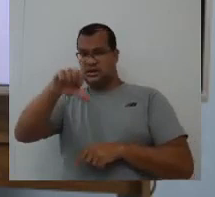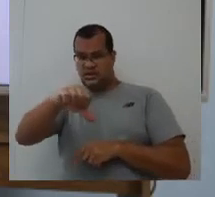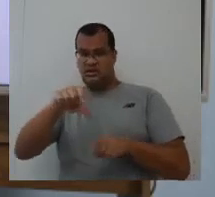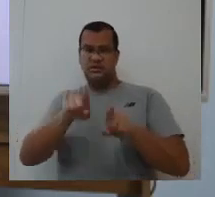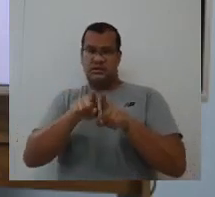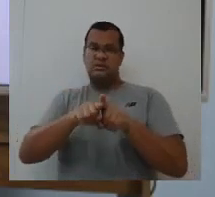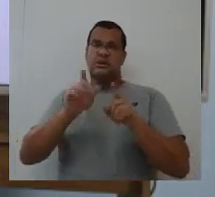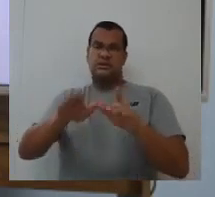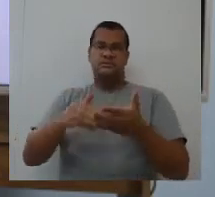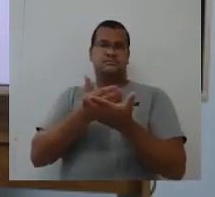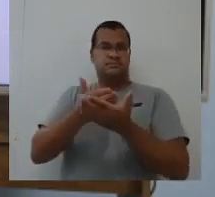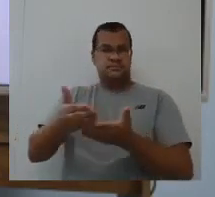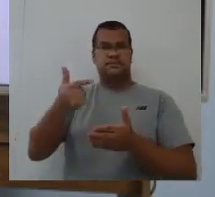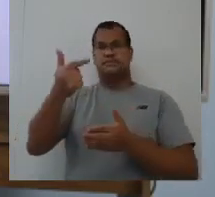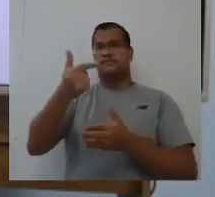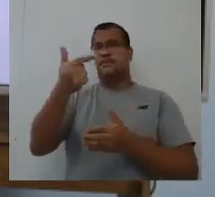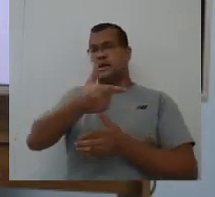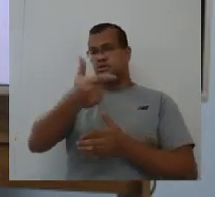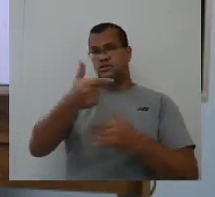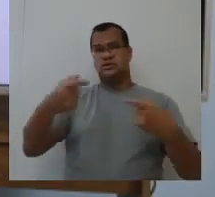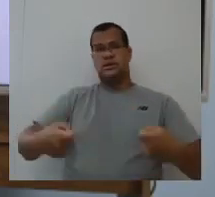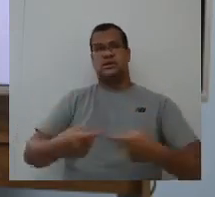Mundial, que se inicia em